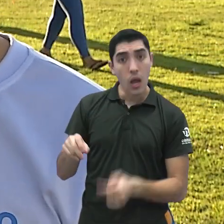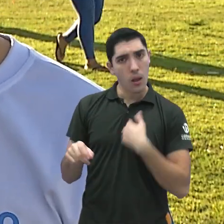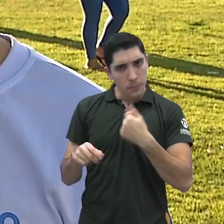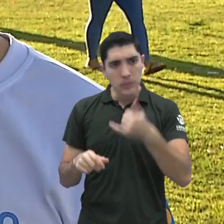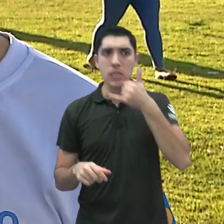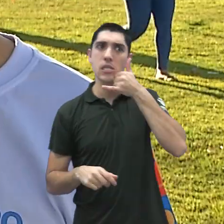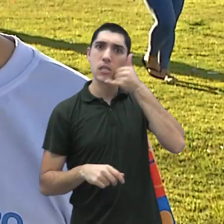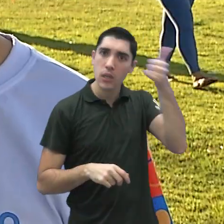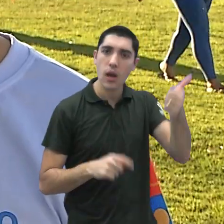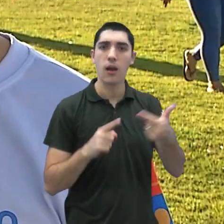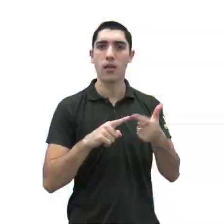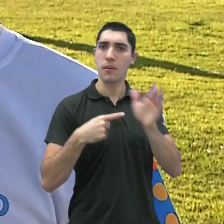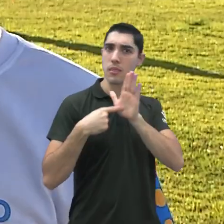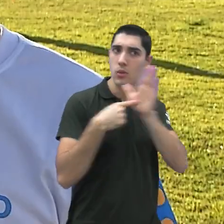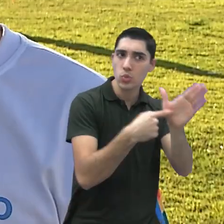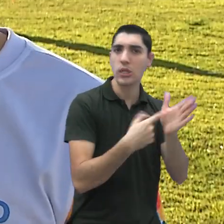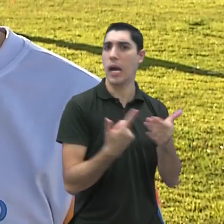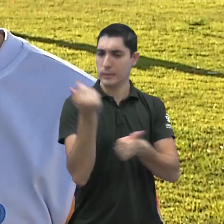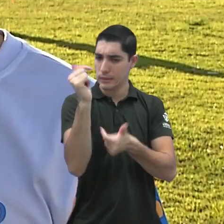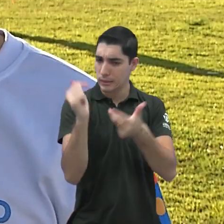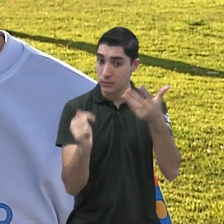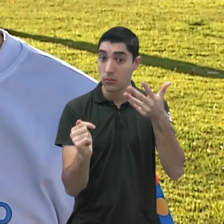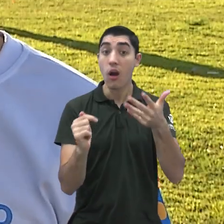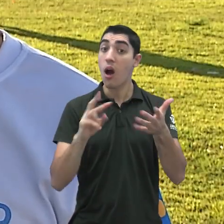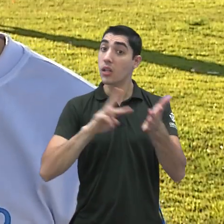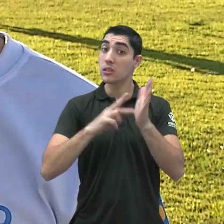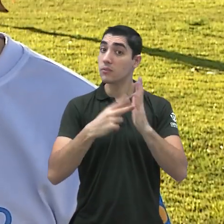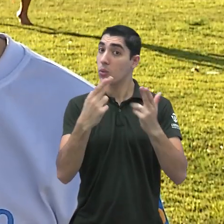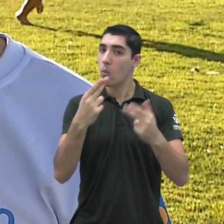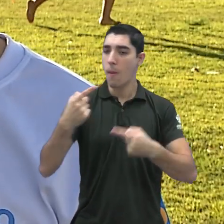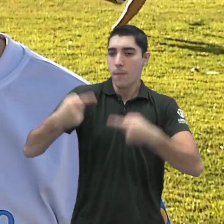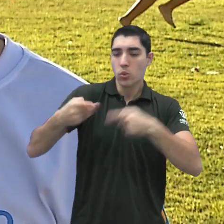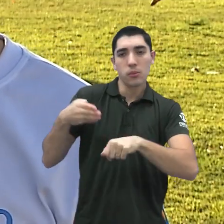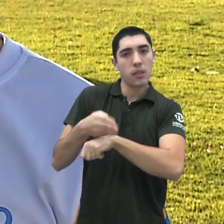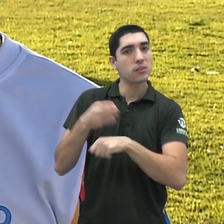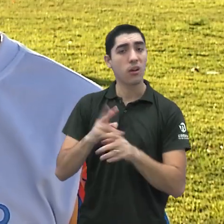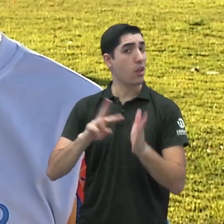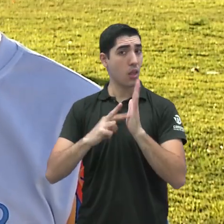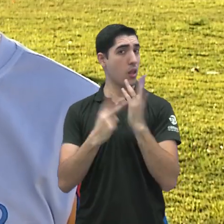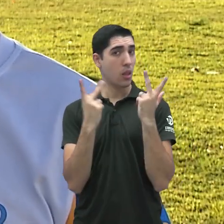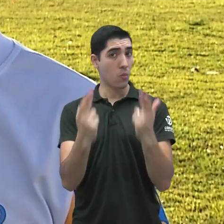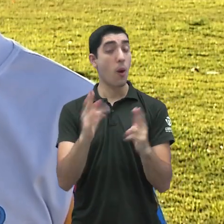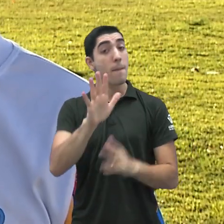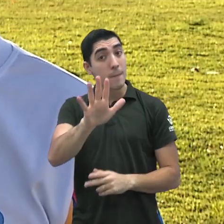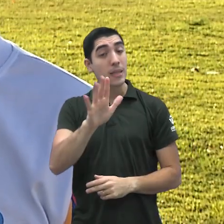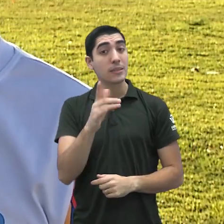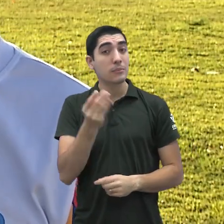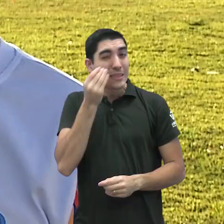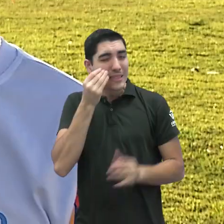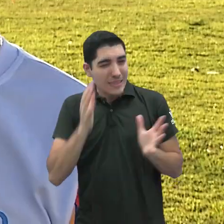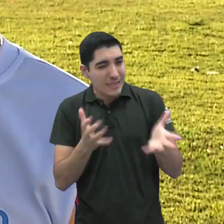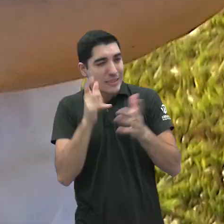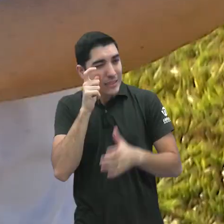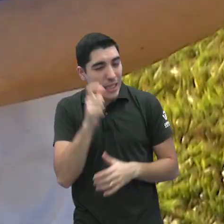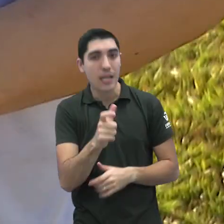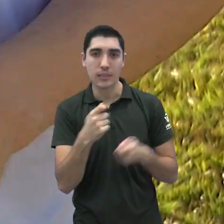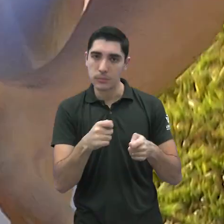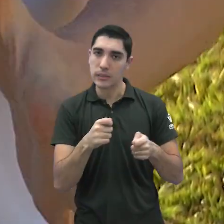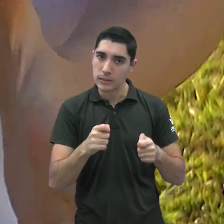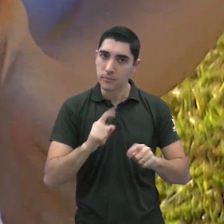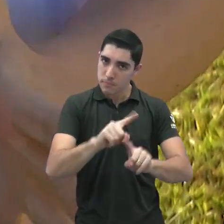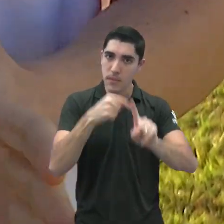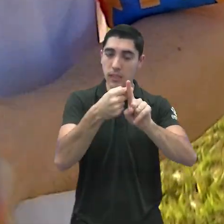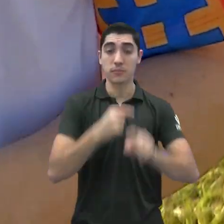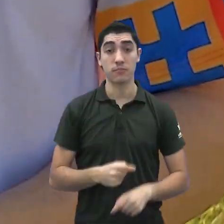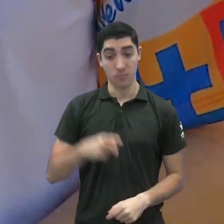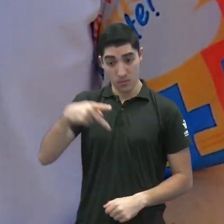participando, ligando, denunciando. Essas pequenas atitudes acho que já fazem a diferença, né? Mas acho que é principalmente despertar esse interesse. Em São José